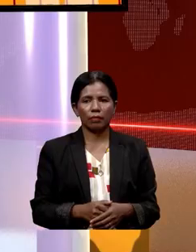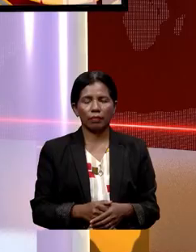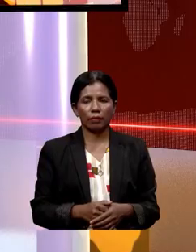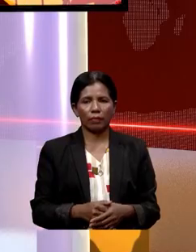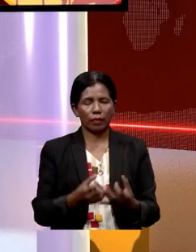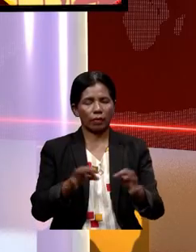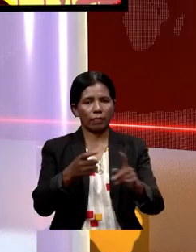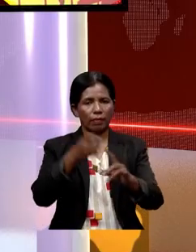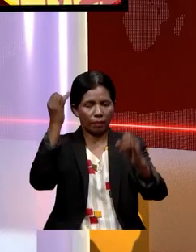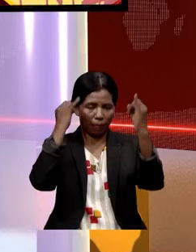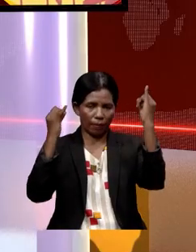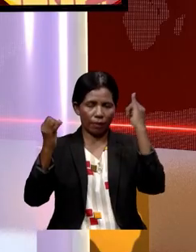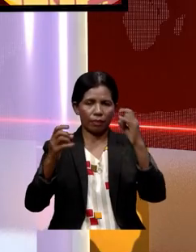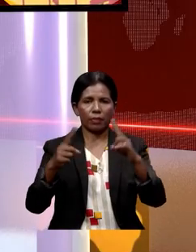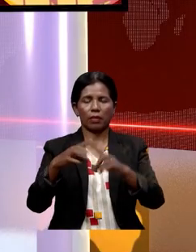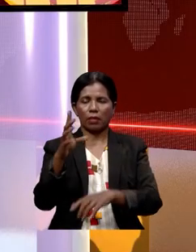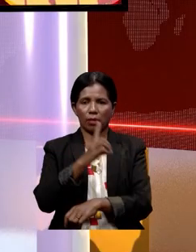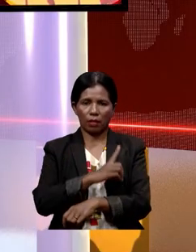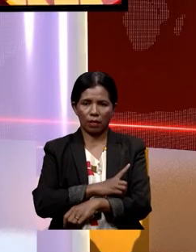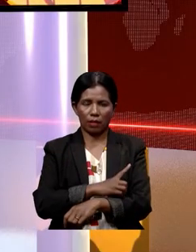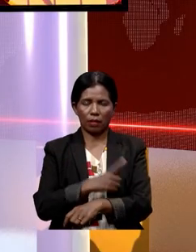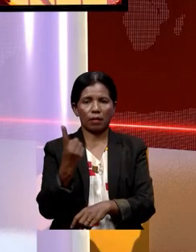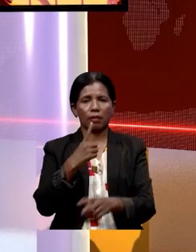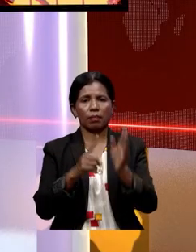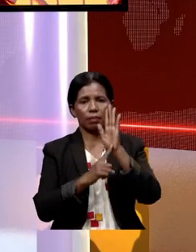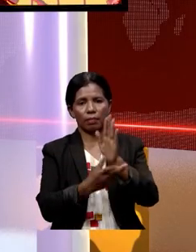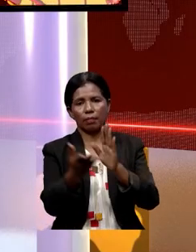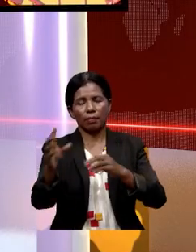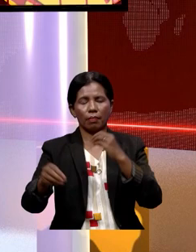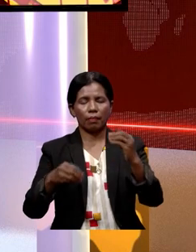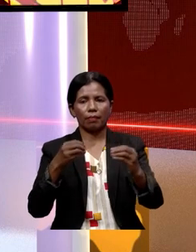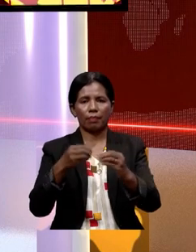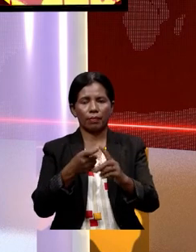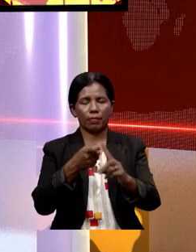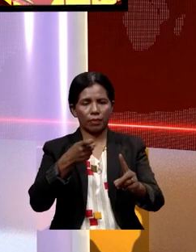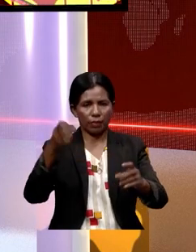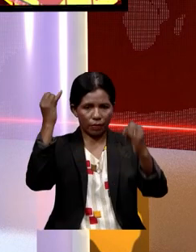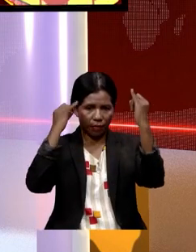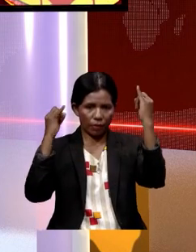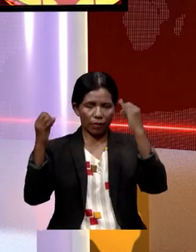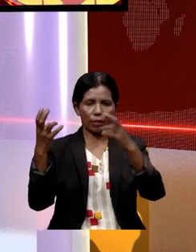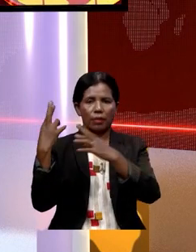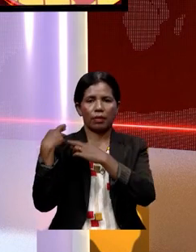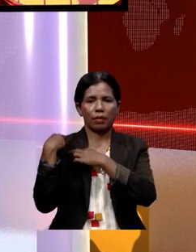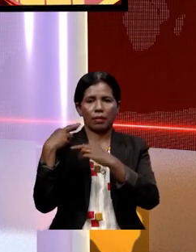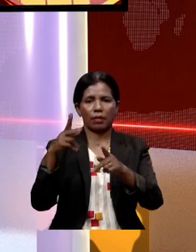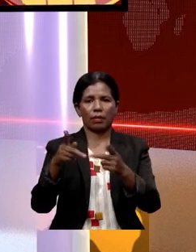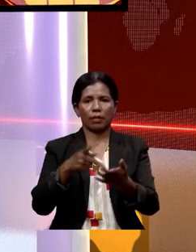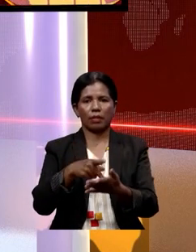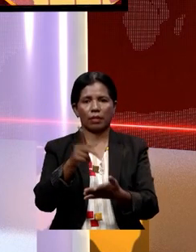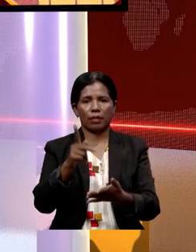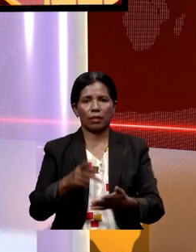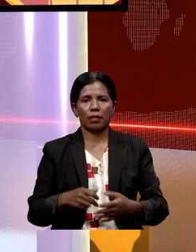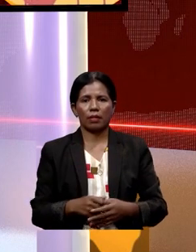Telespectadores de Macron Sinfomercial Barisan Ohin, na fat informa Baitabot Sira Katak. Conteúdo infomercial responsabiliza